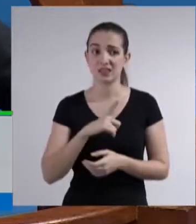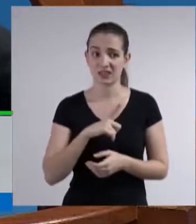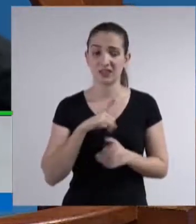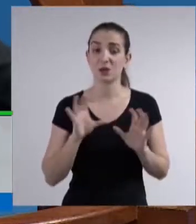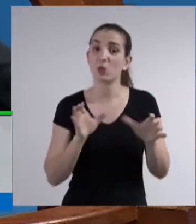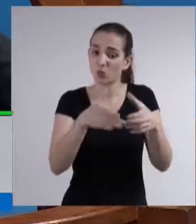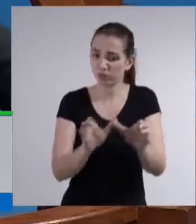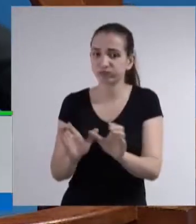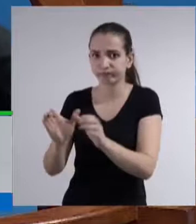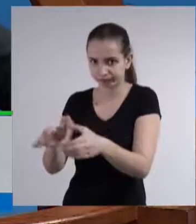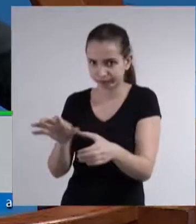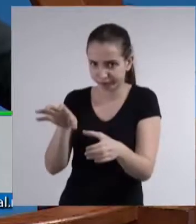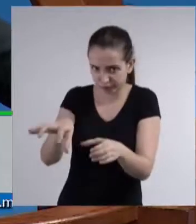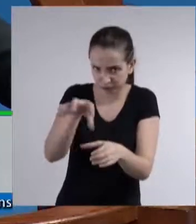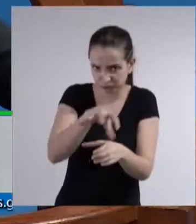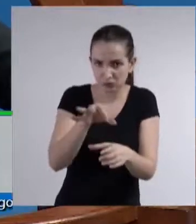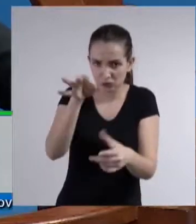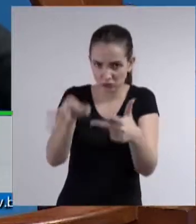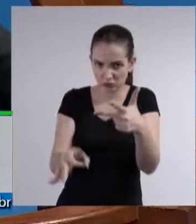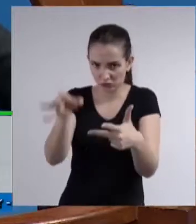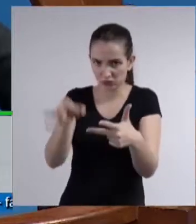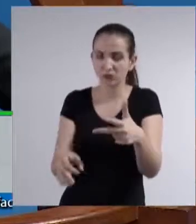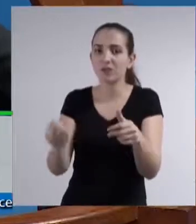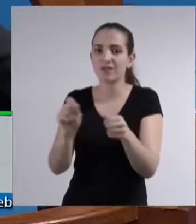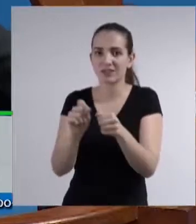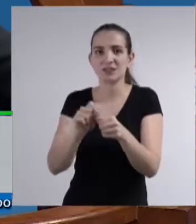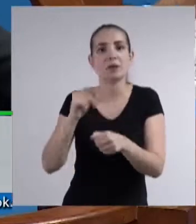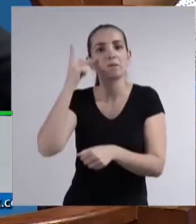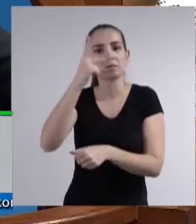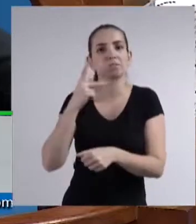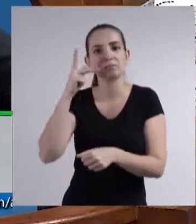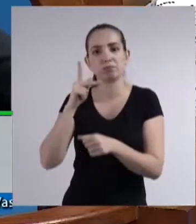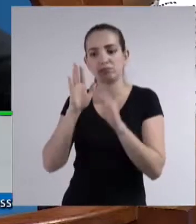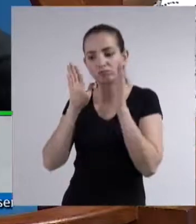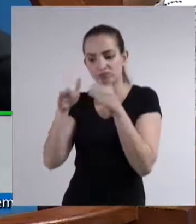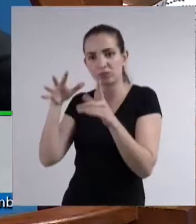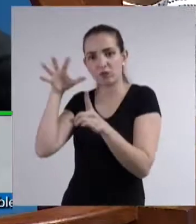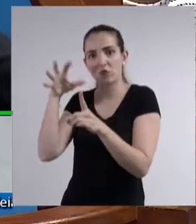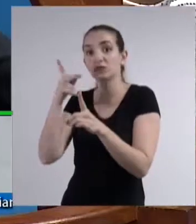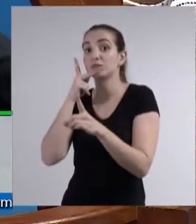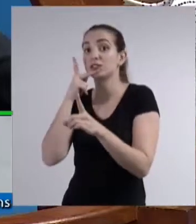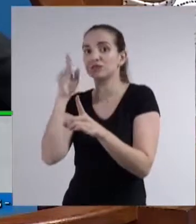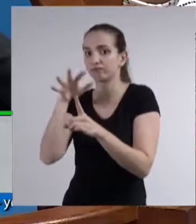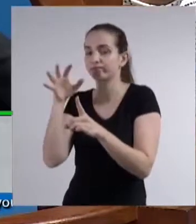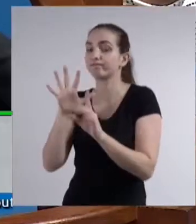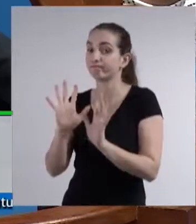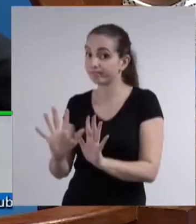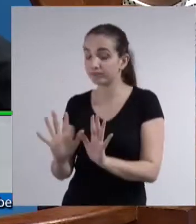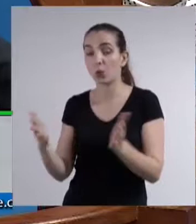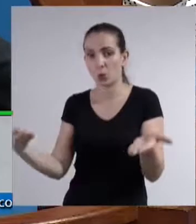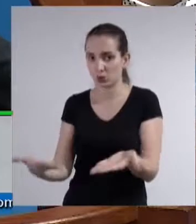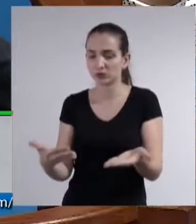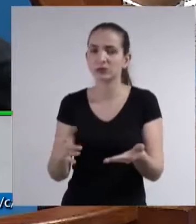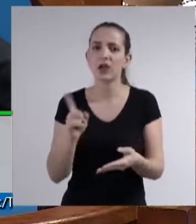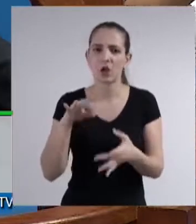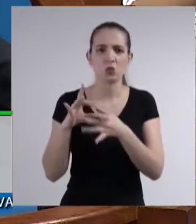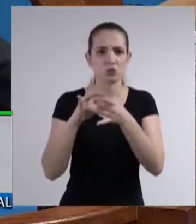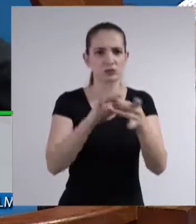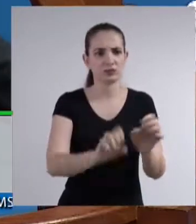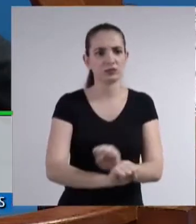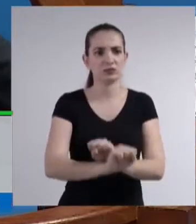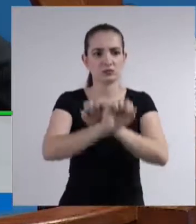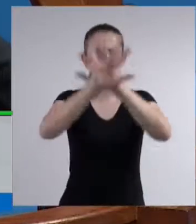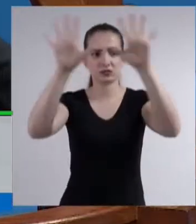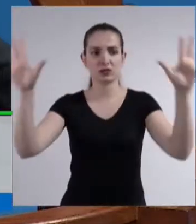setores do Poder Judiciário têm feito política partidária hoje. Acho que uma situação que está bastante clara